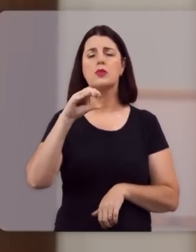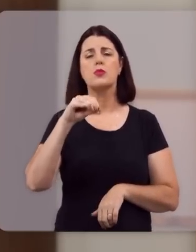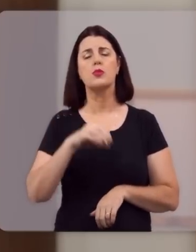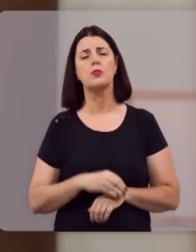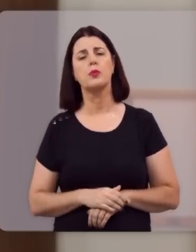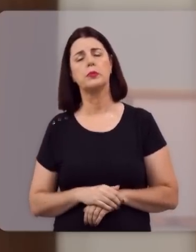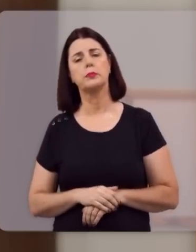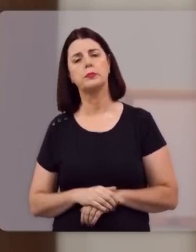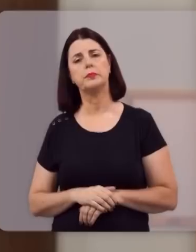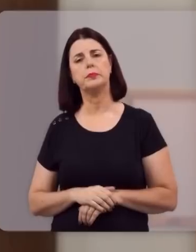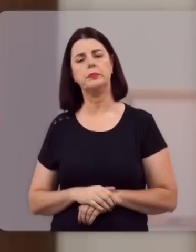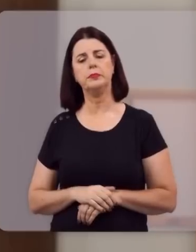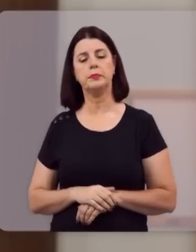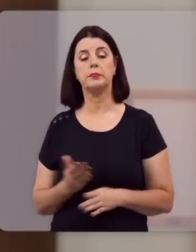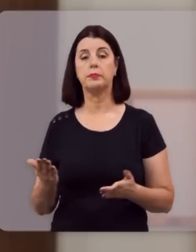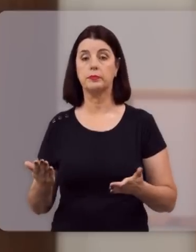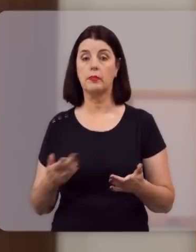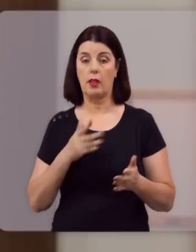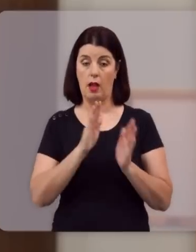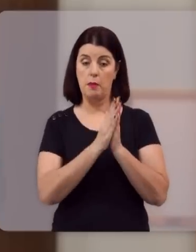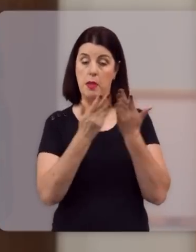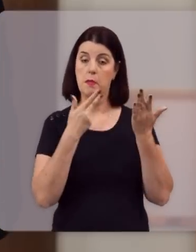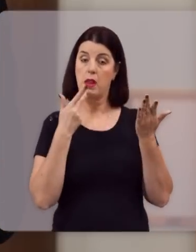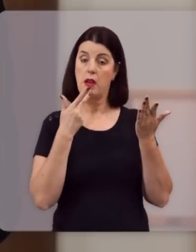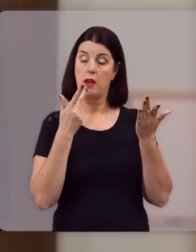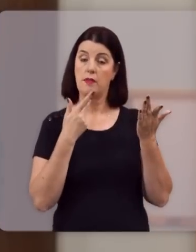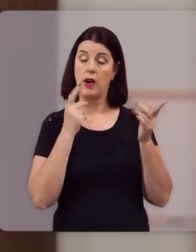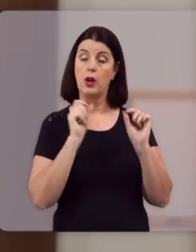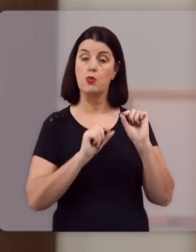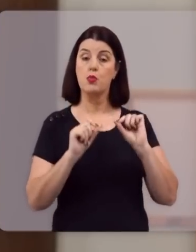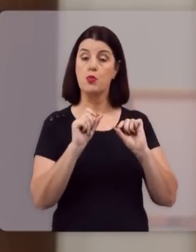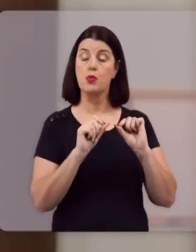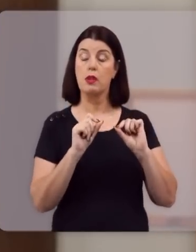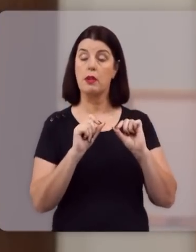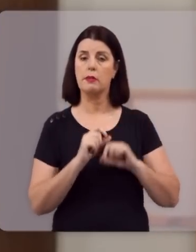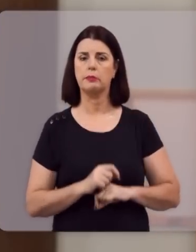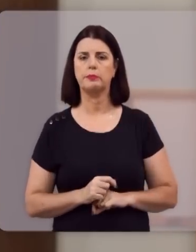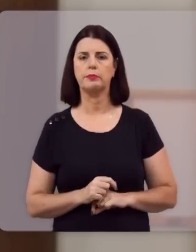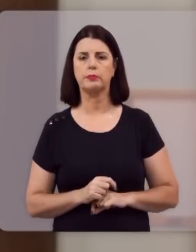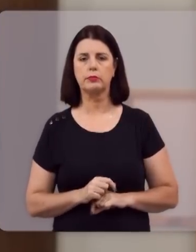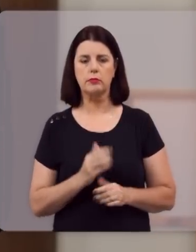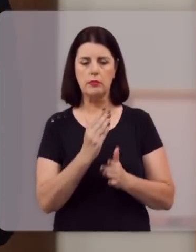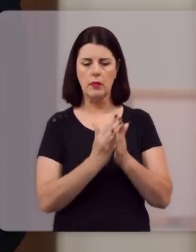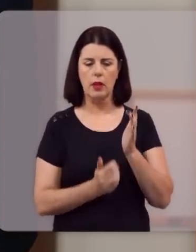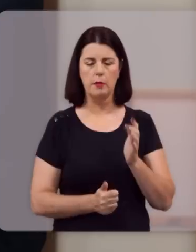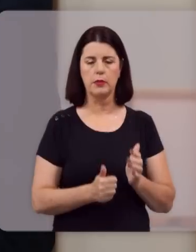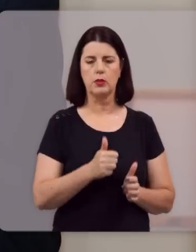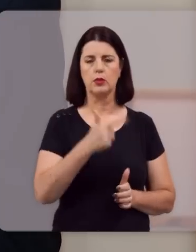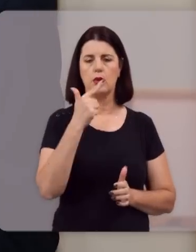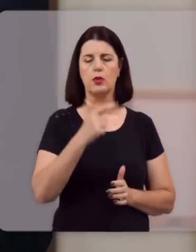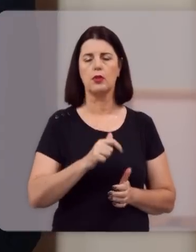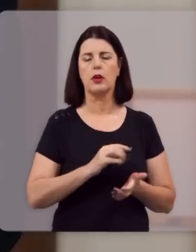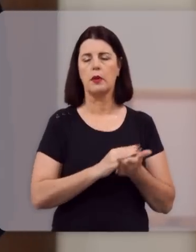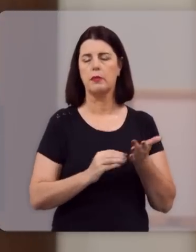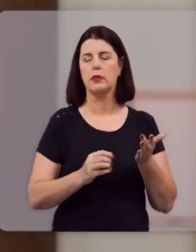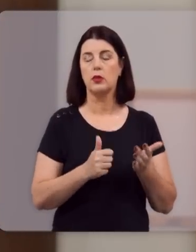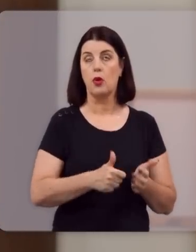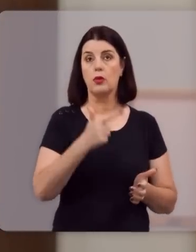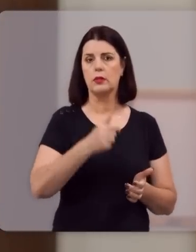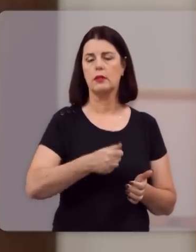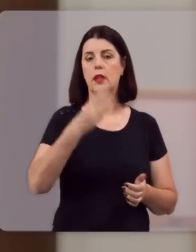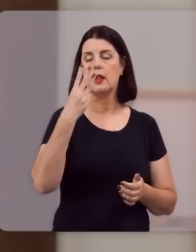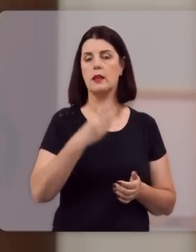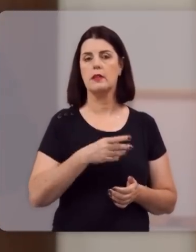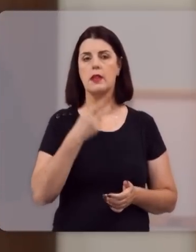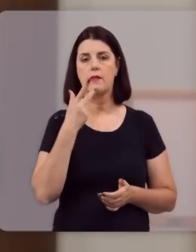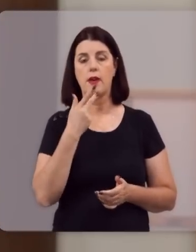totalitários. E a Bíblia diz lá em Apocalipse, capítulo 12, capítulo 13, que o